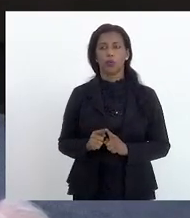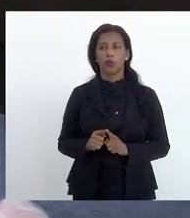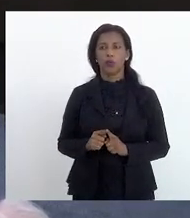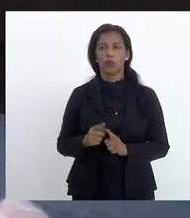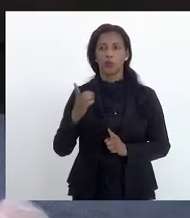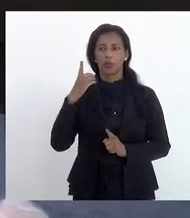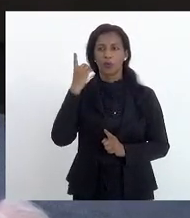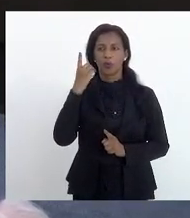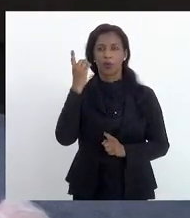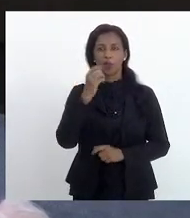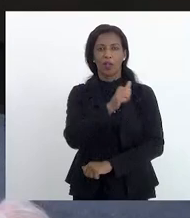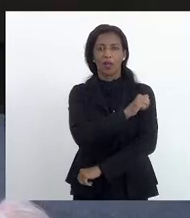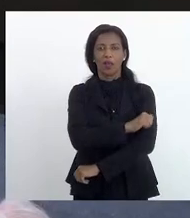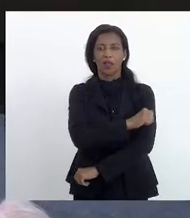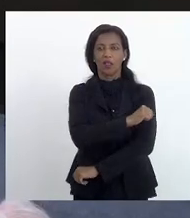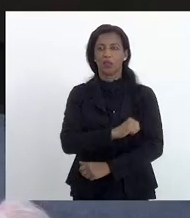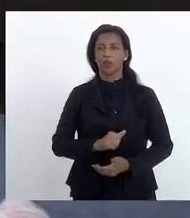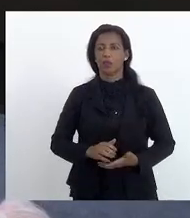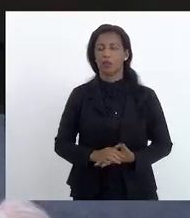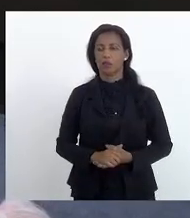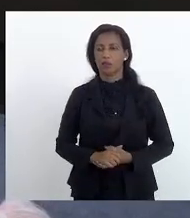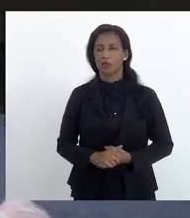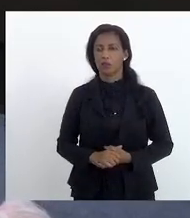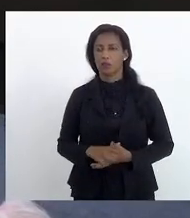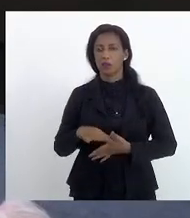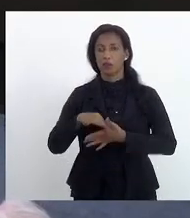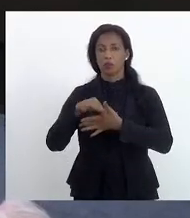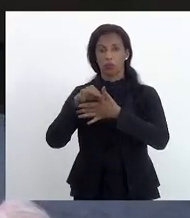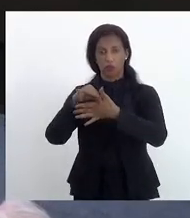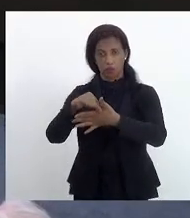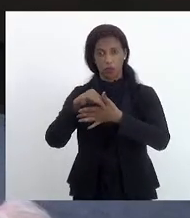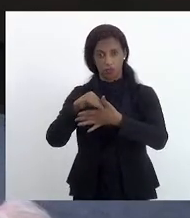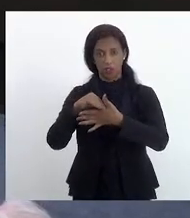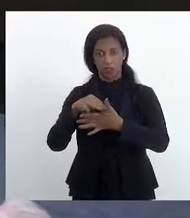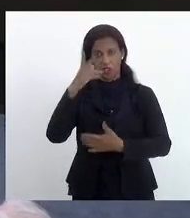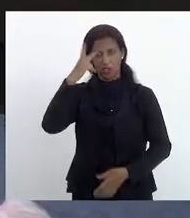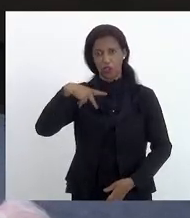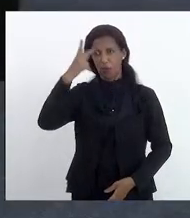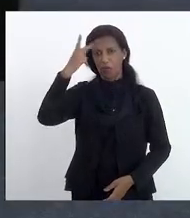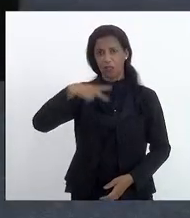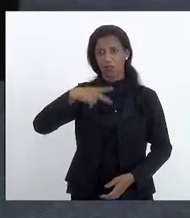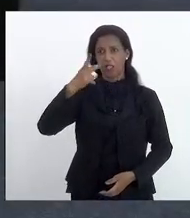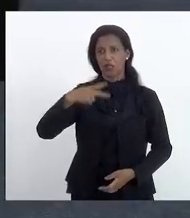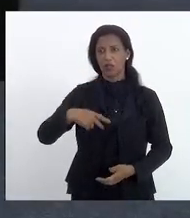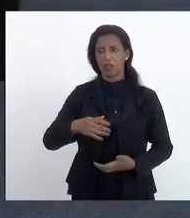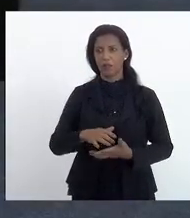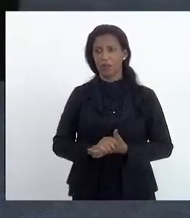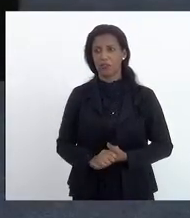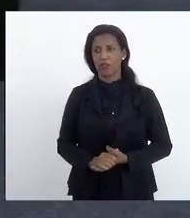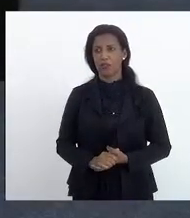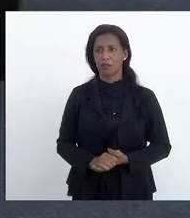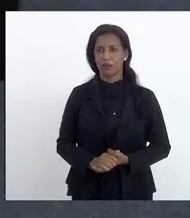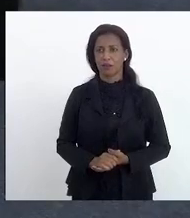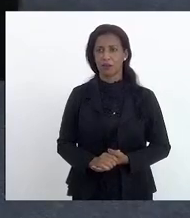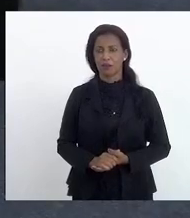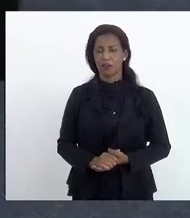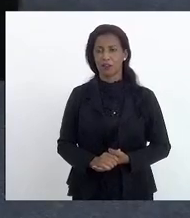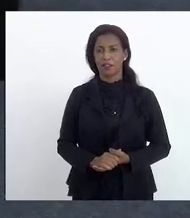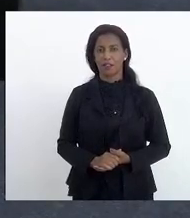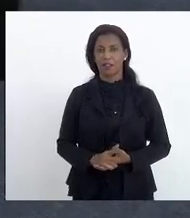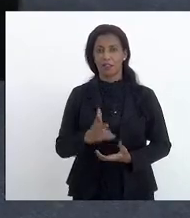a deputada enfermeira Rejane, somos líderes de nós mesmos e temos uma tendência de